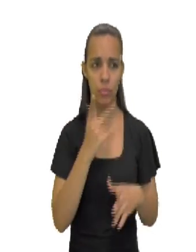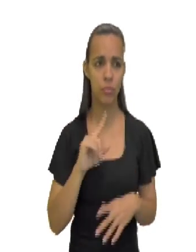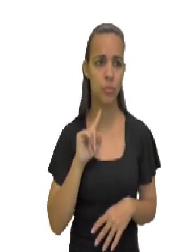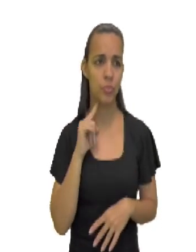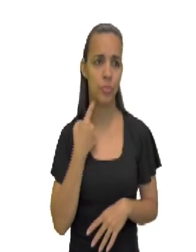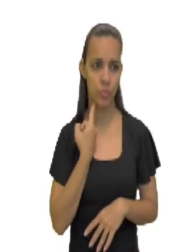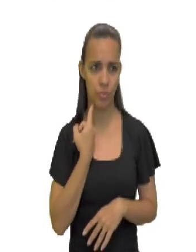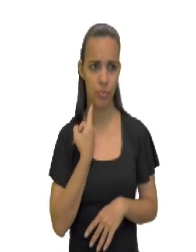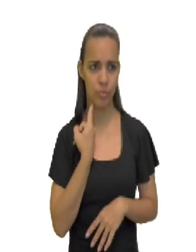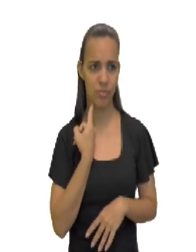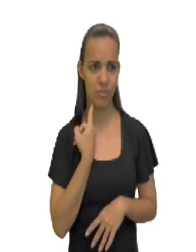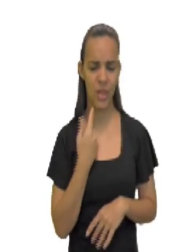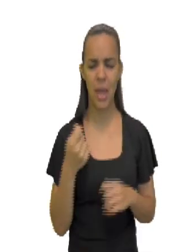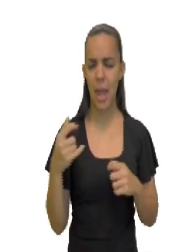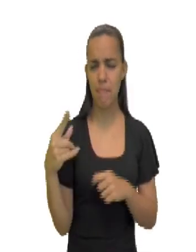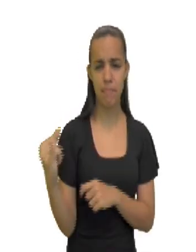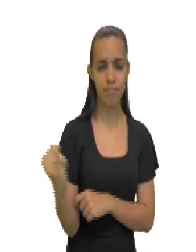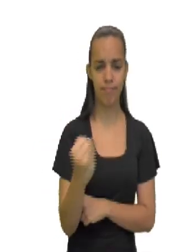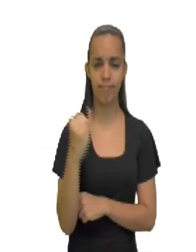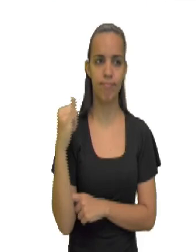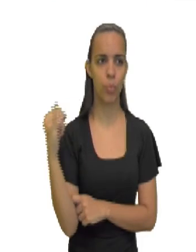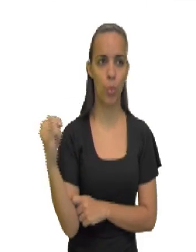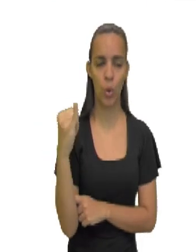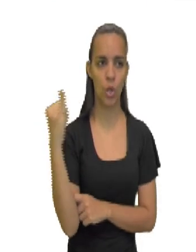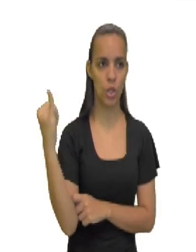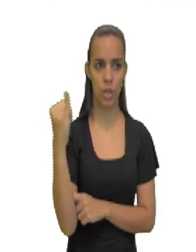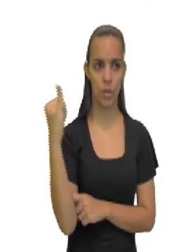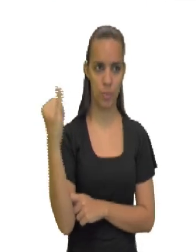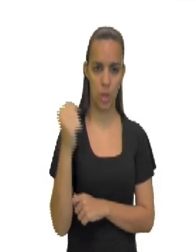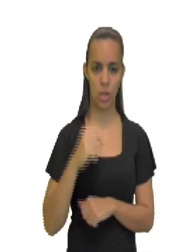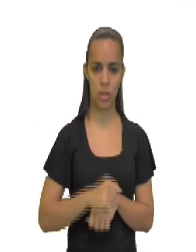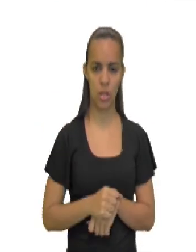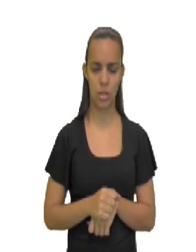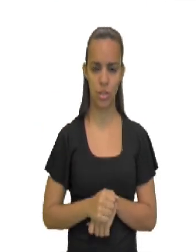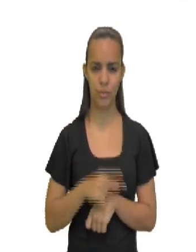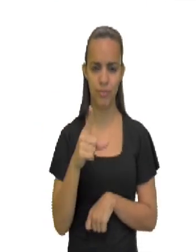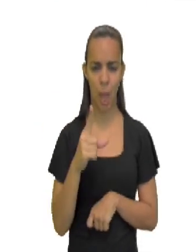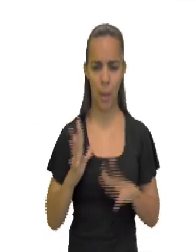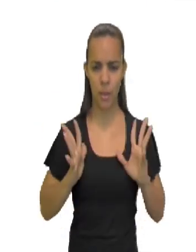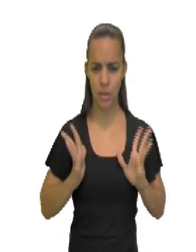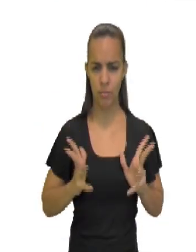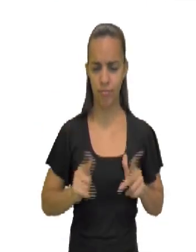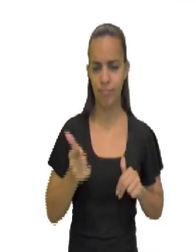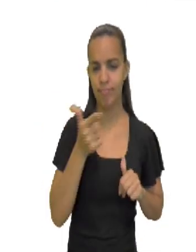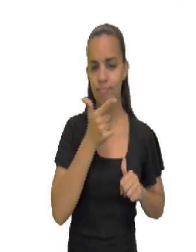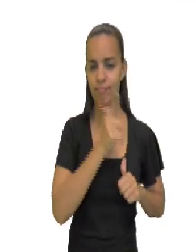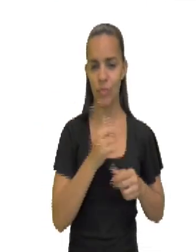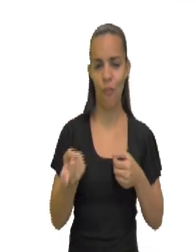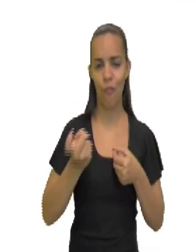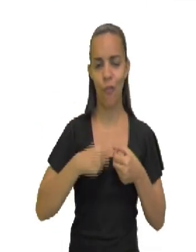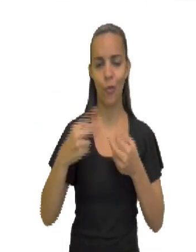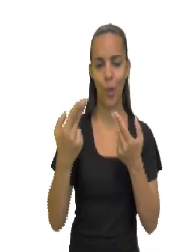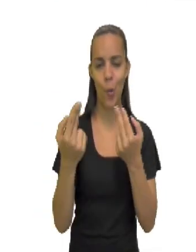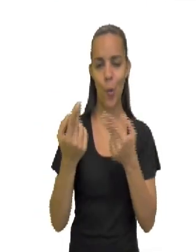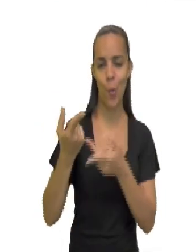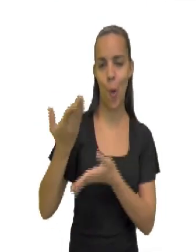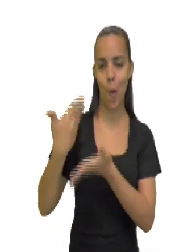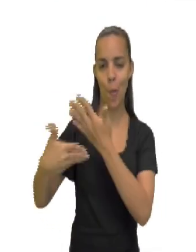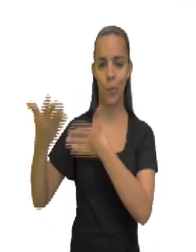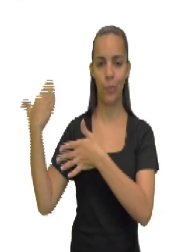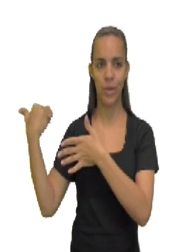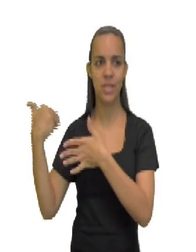que esse rio seja recuperado, que você faça a sua parte. Mas, professora, como eu posso fazer a minha